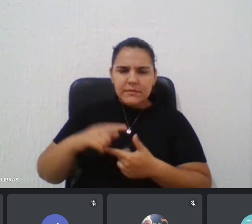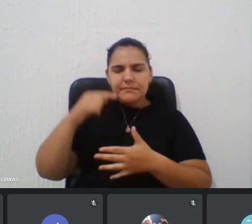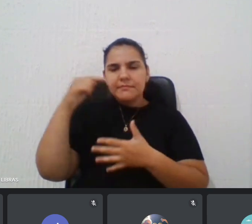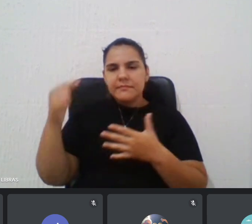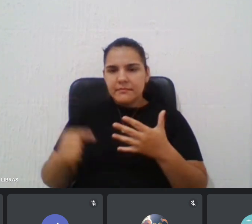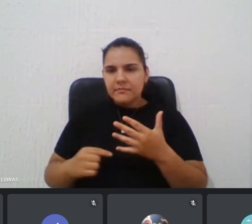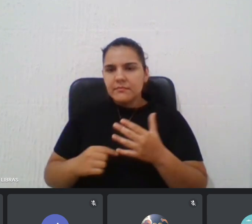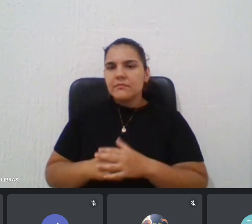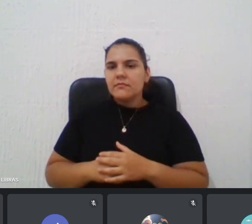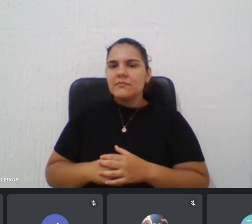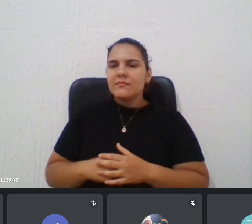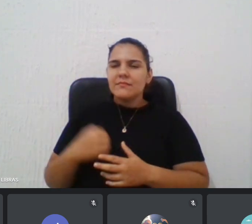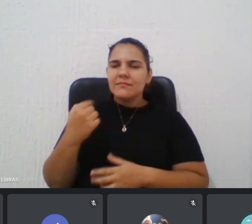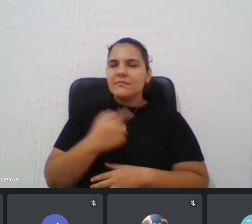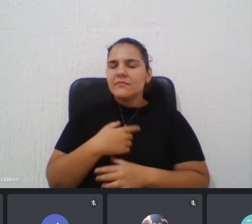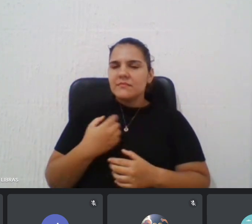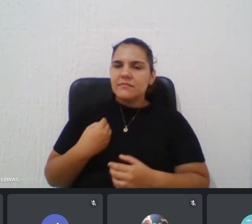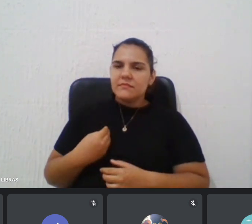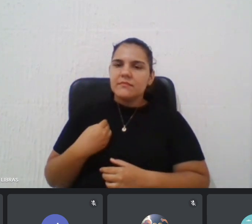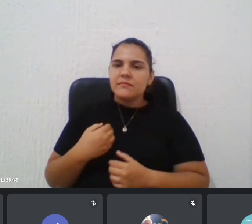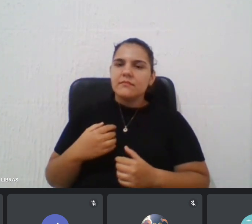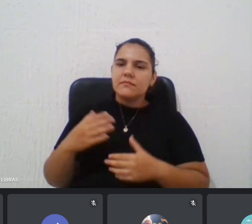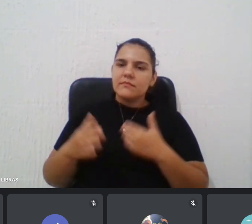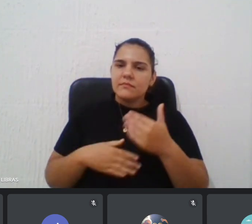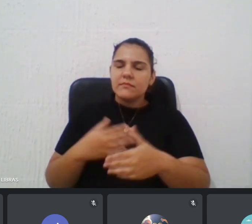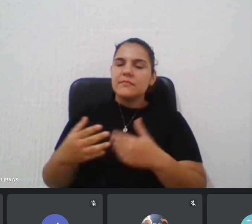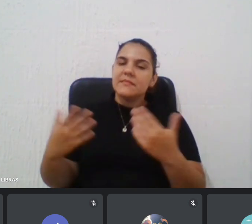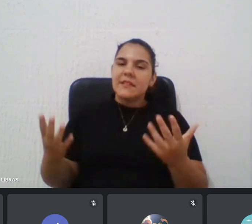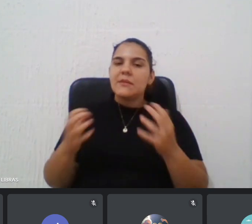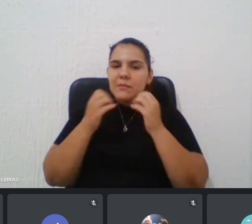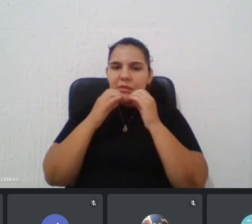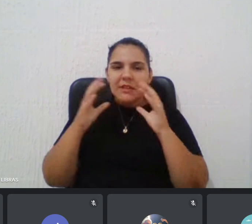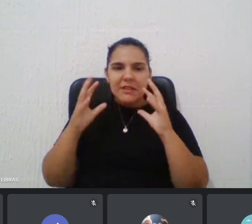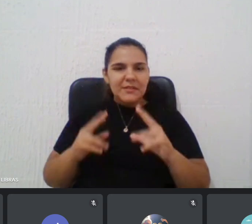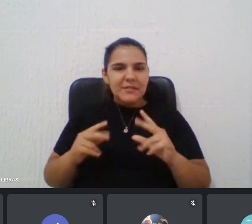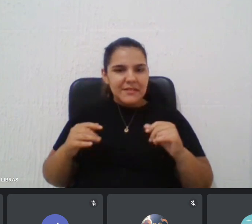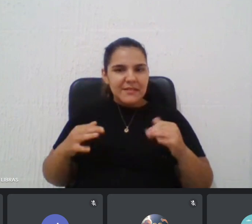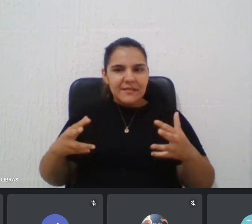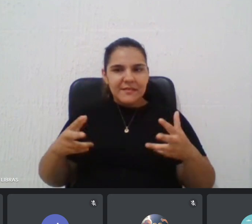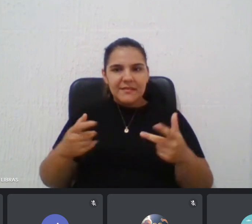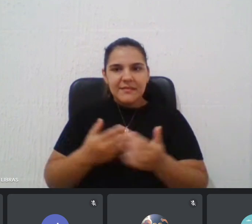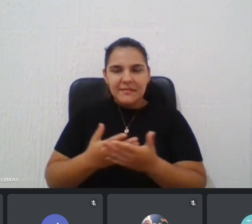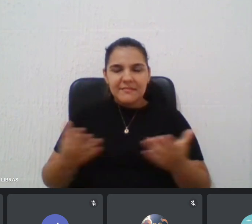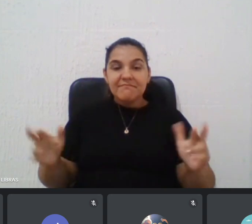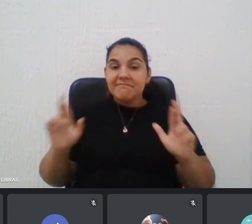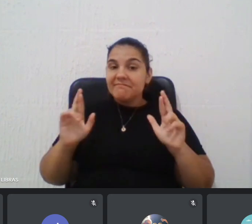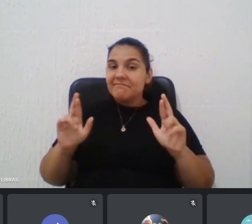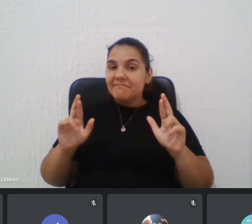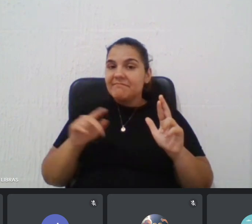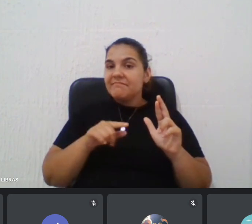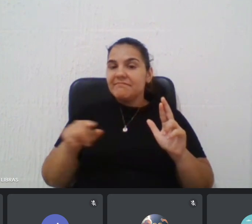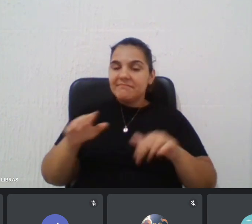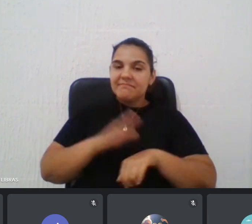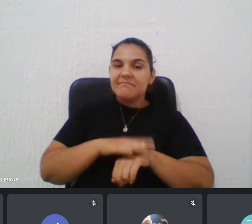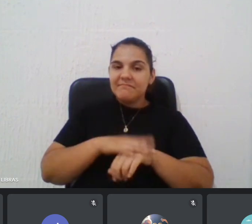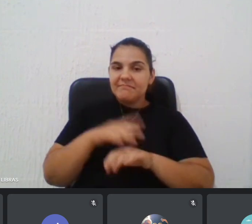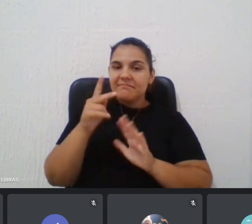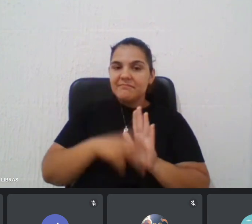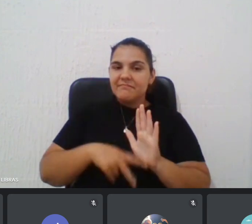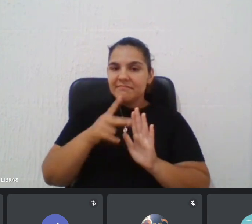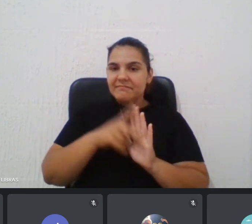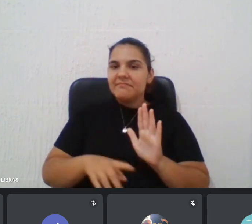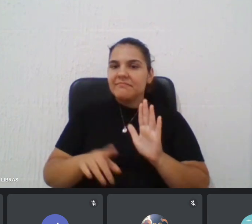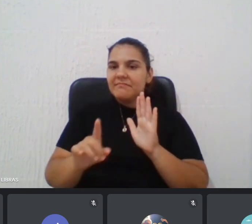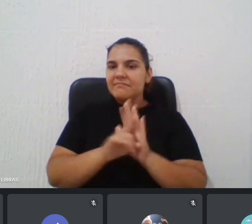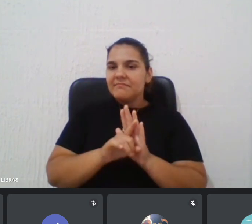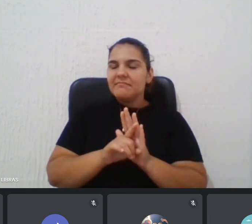processo, e damos boa noite a todas, todos e todos, desejamos que vocês façam um projeto, coloquem na Paula Gustavo, e